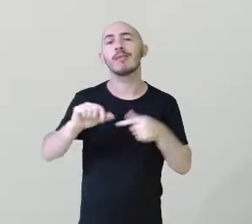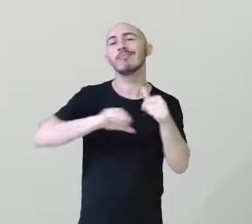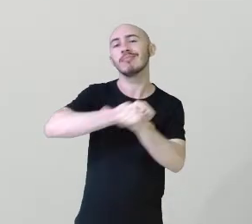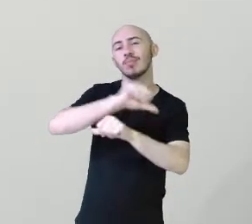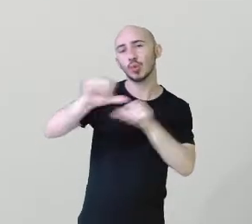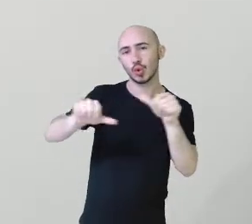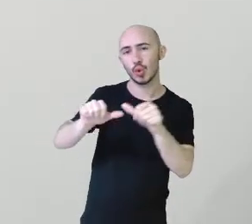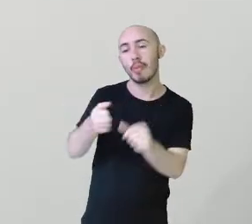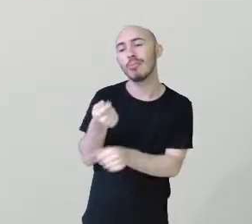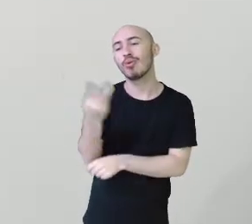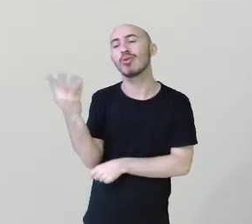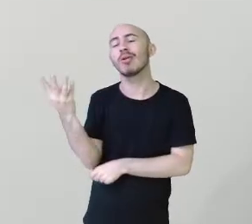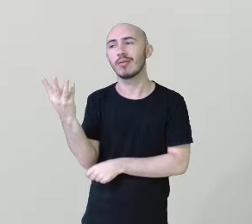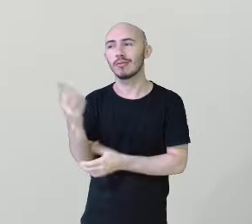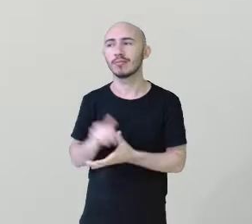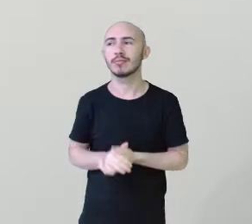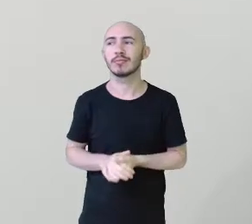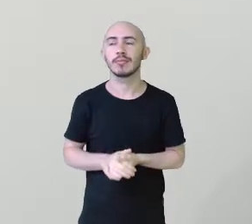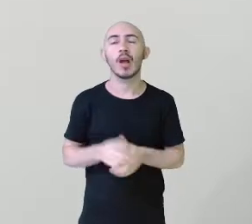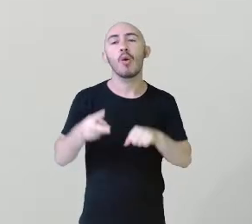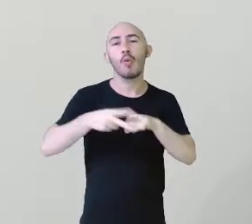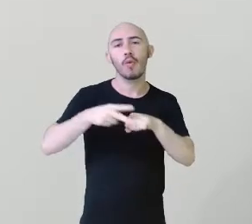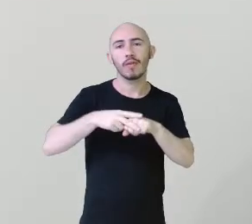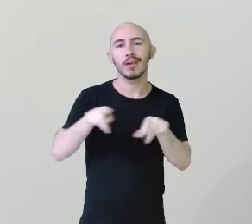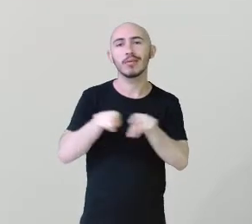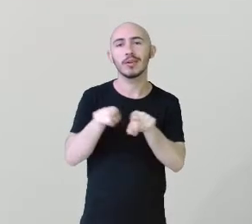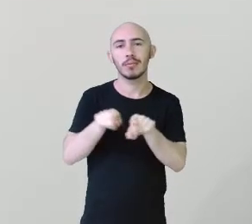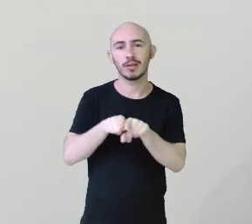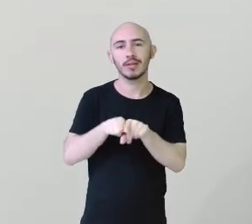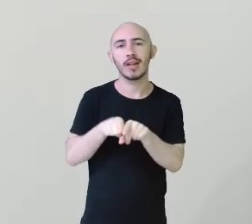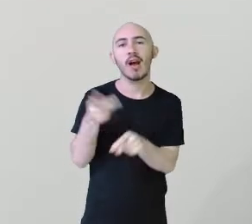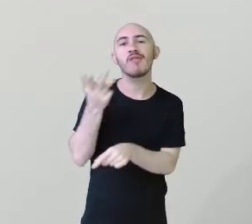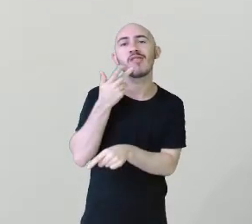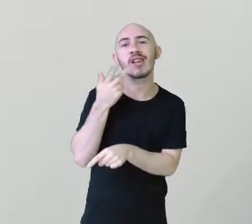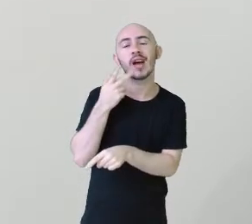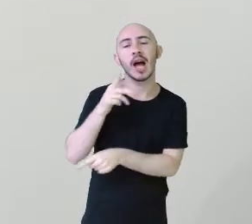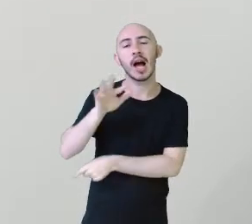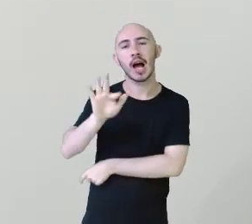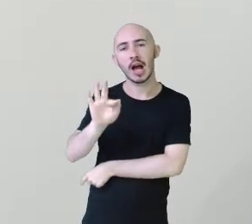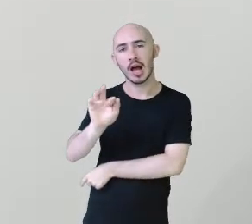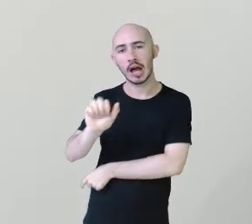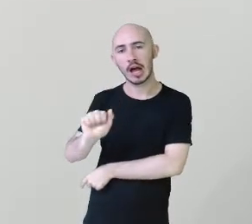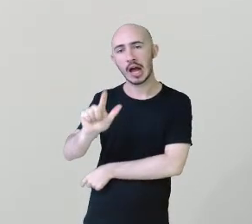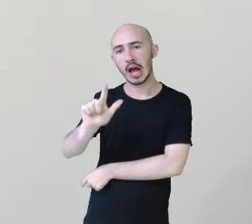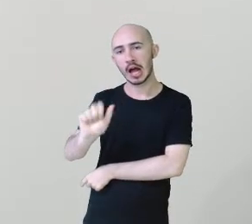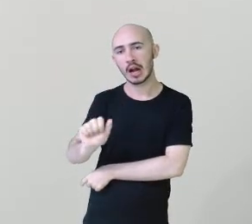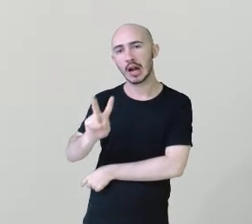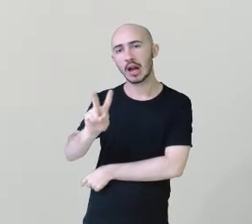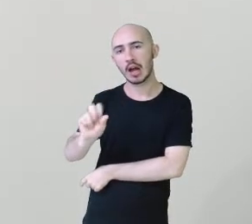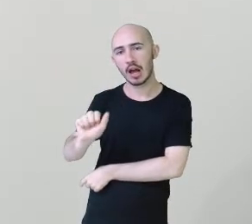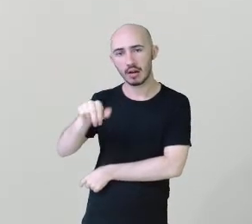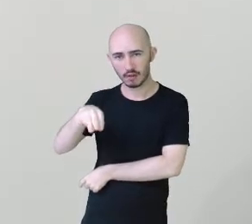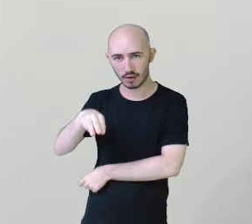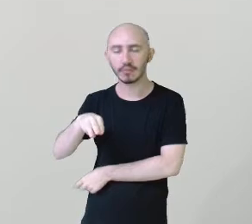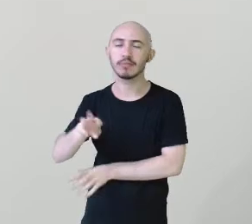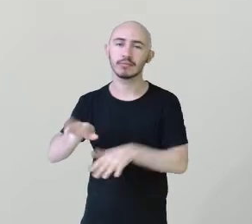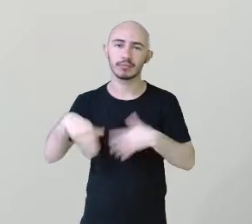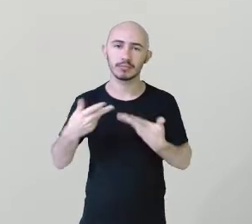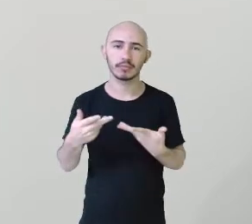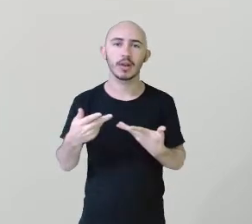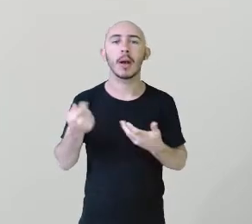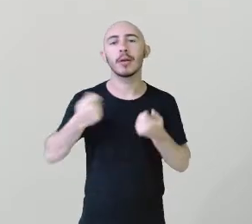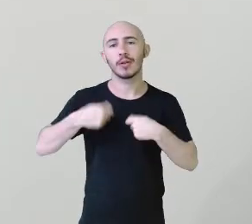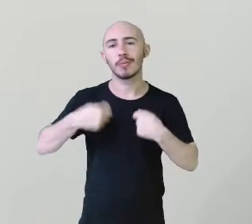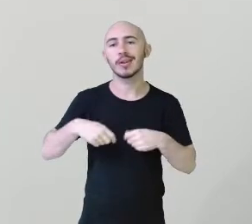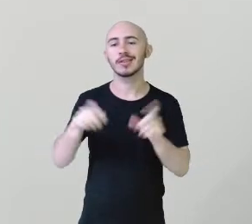amiga, falavam seus amigos, suas amigas. Então, é necessário que a gente faça essa concordância